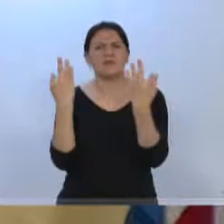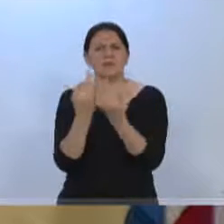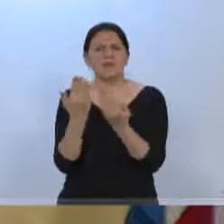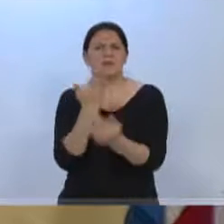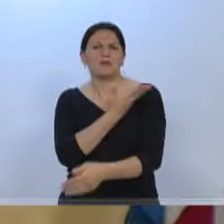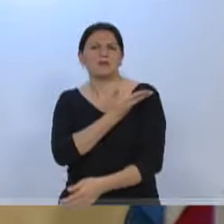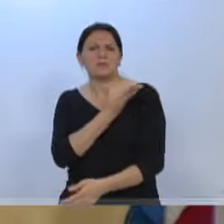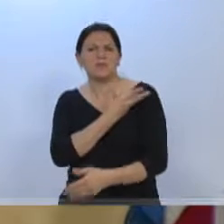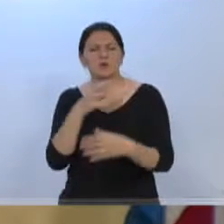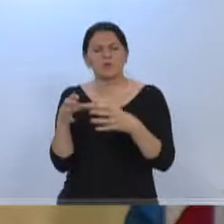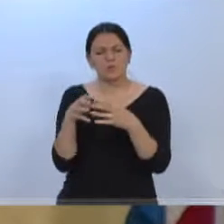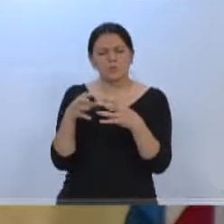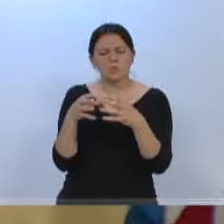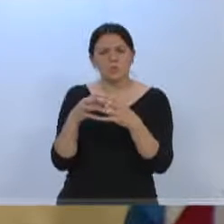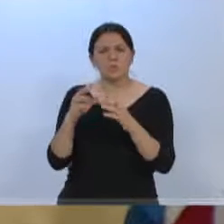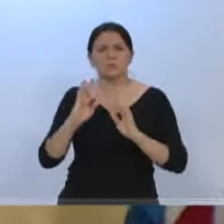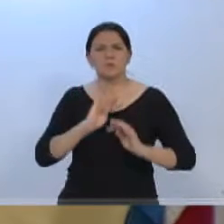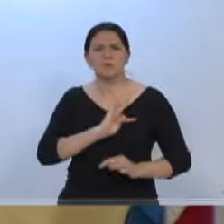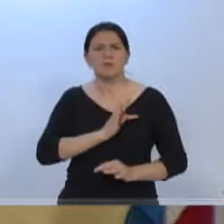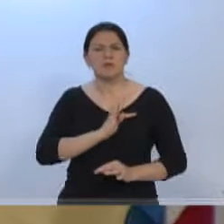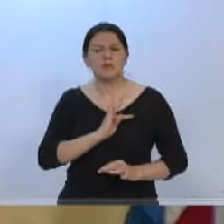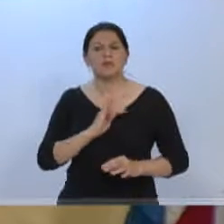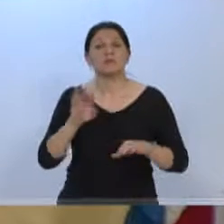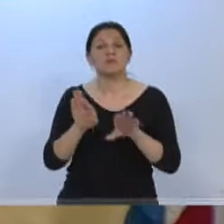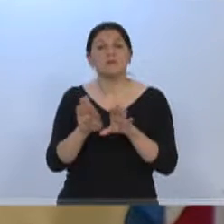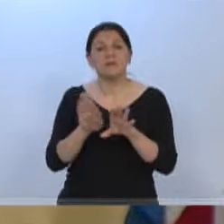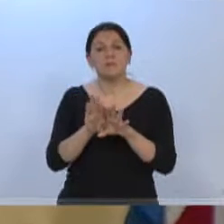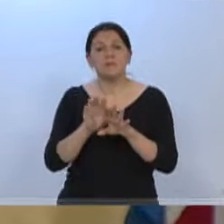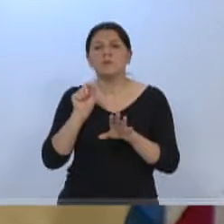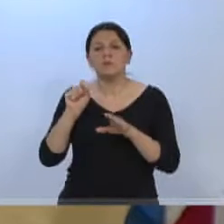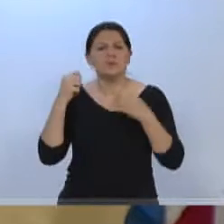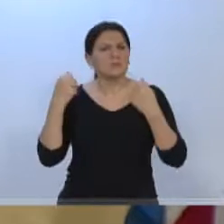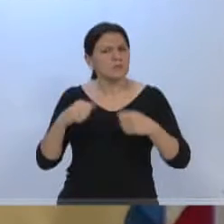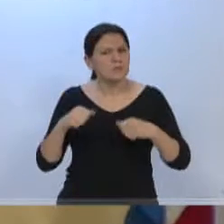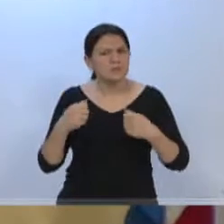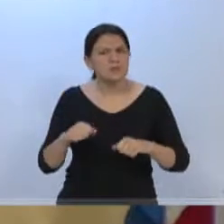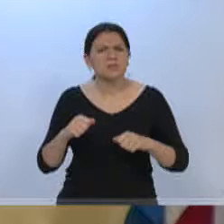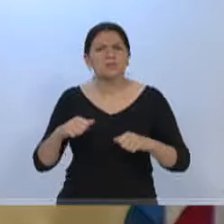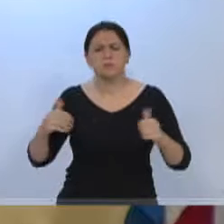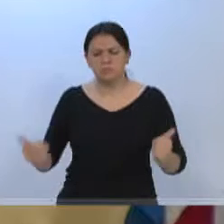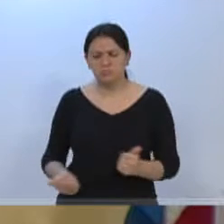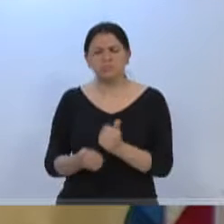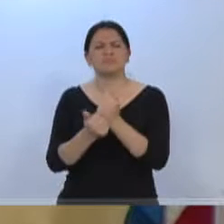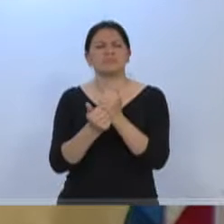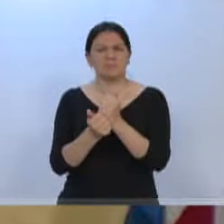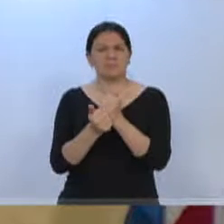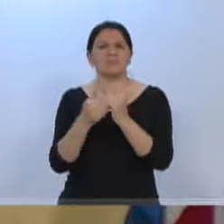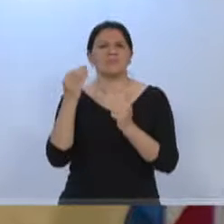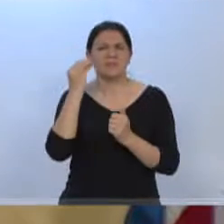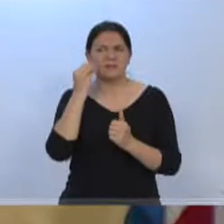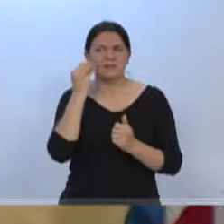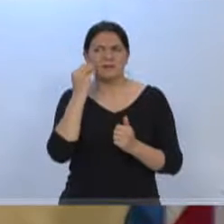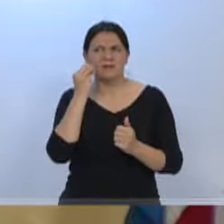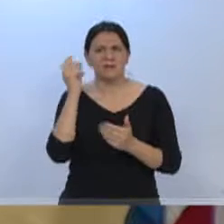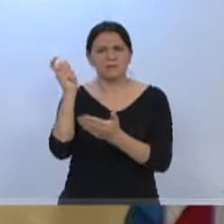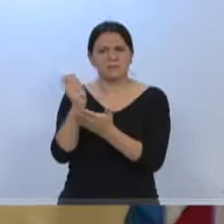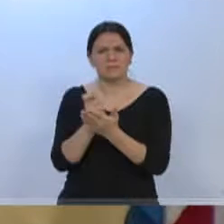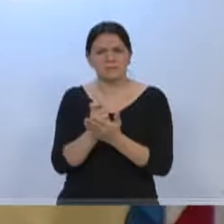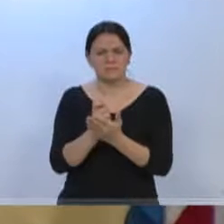muito sucesso nesse objetivo e se coloca à disposição naquilo que a gente puder, em relação a alguns eventos, para tentar ajudar a comunidade a fazer a